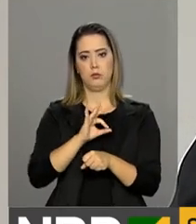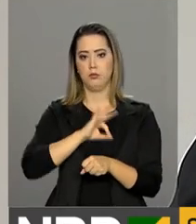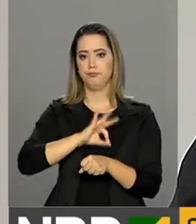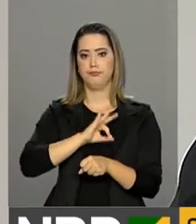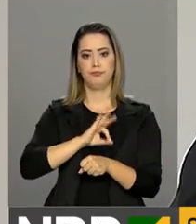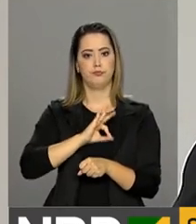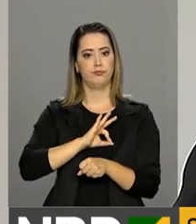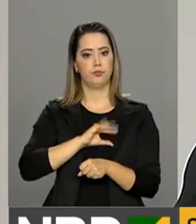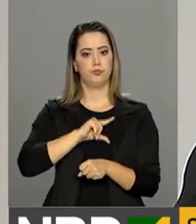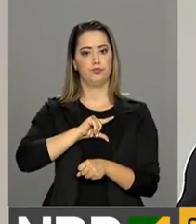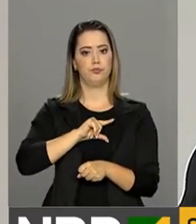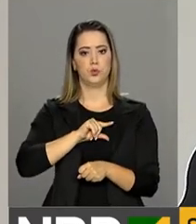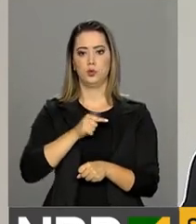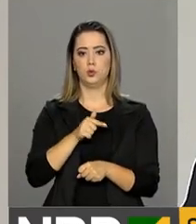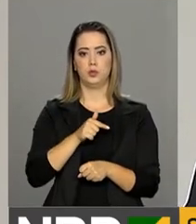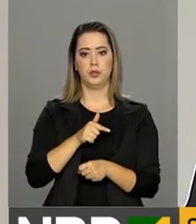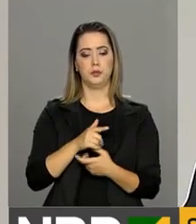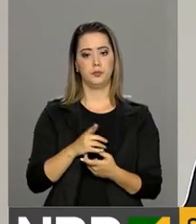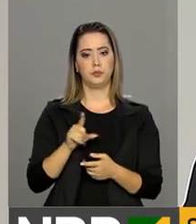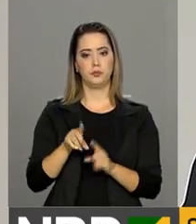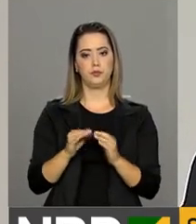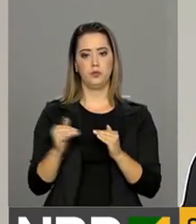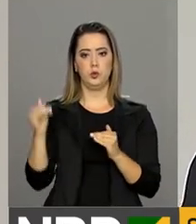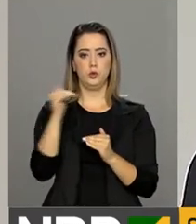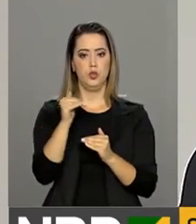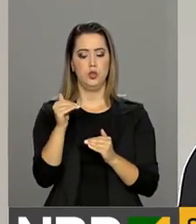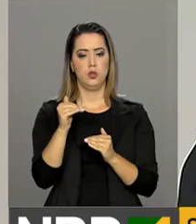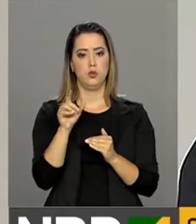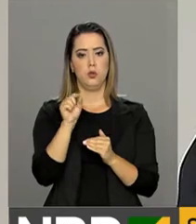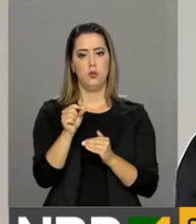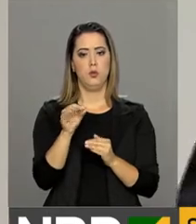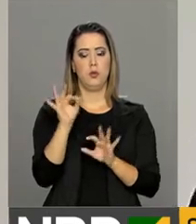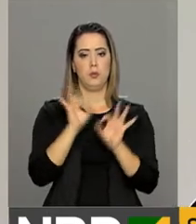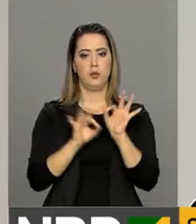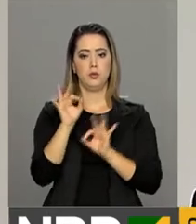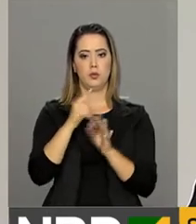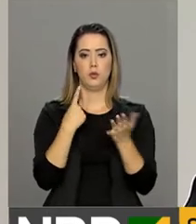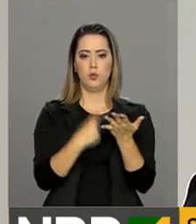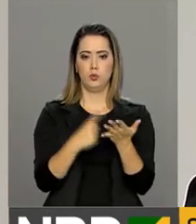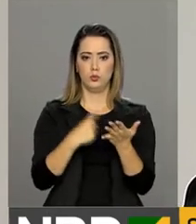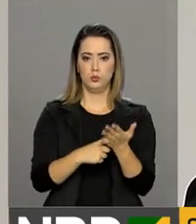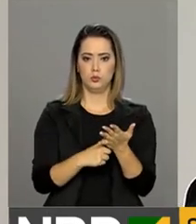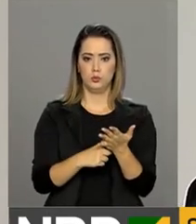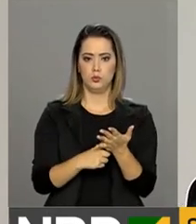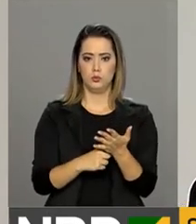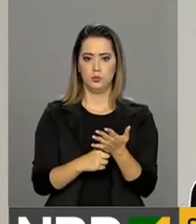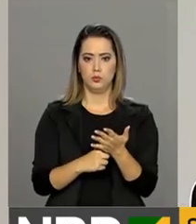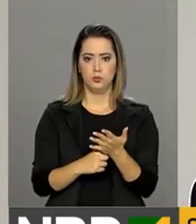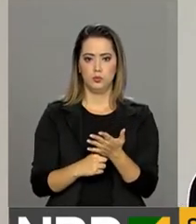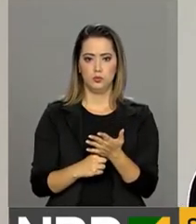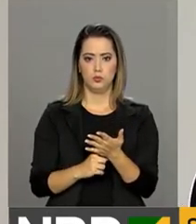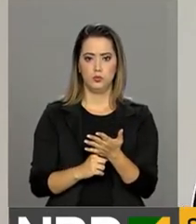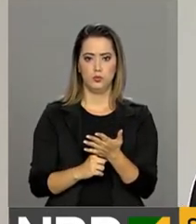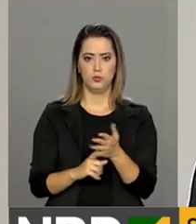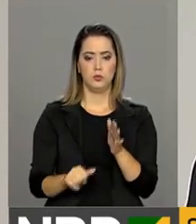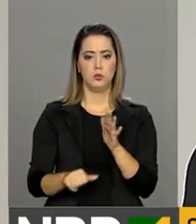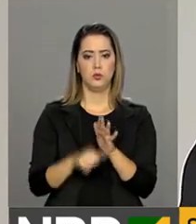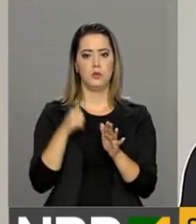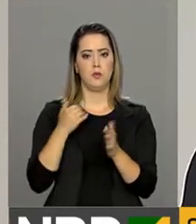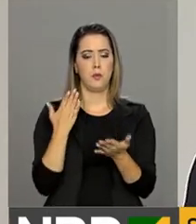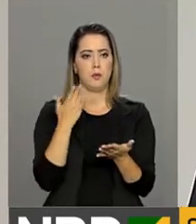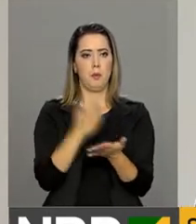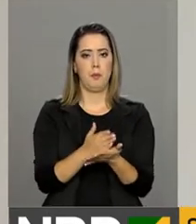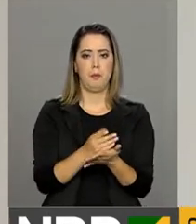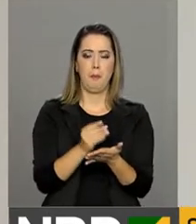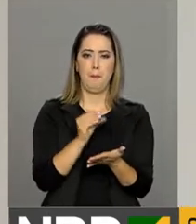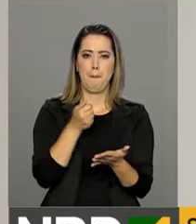público havia um momento programado acordado né primeiro uma primeira parcela a